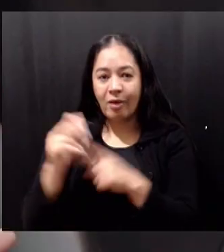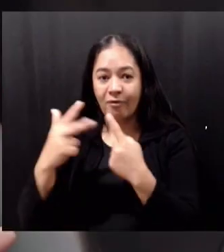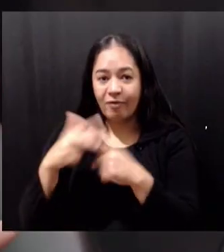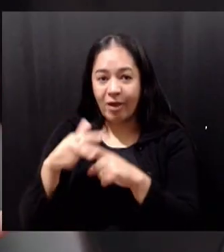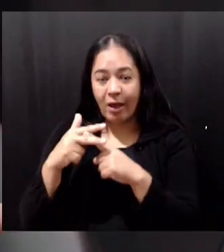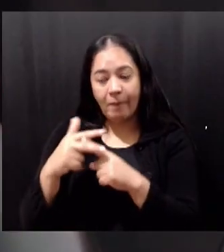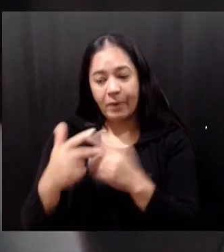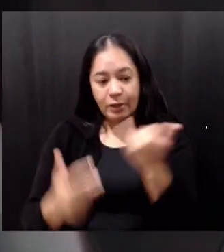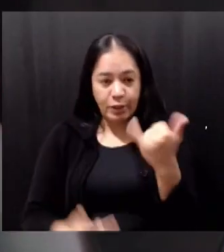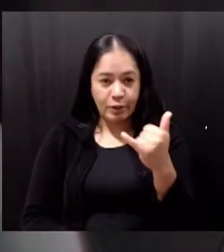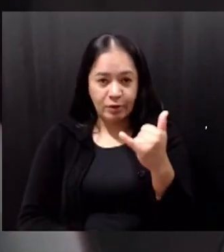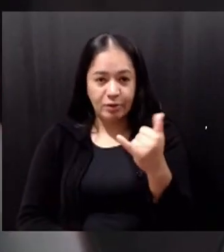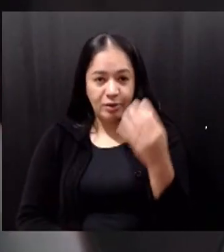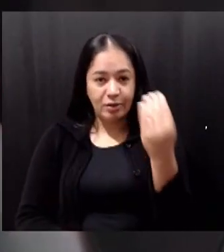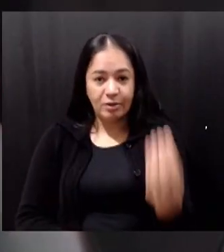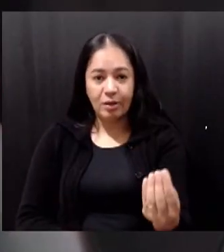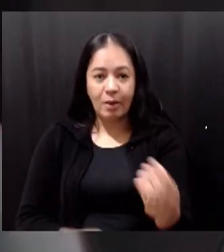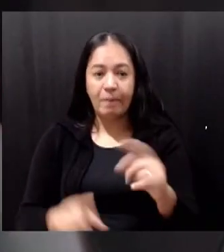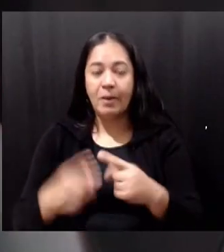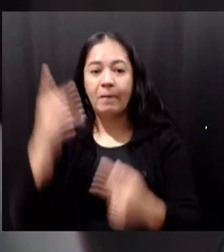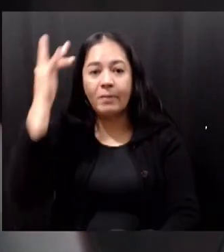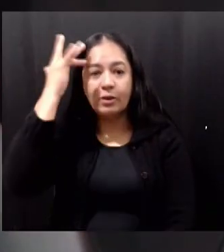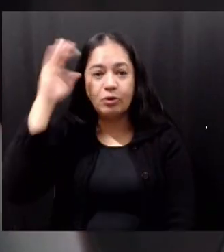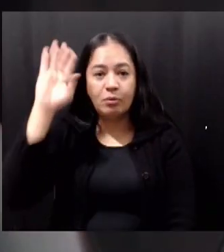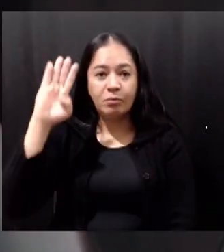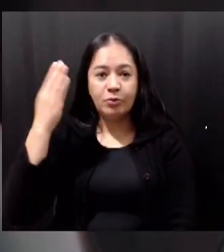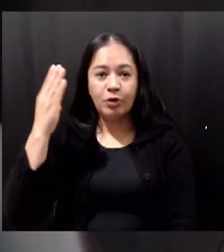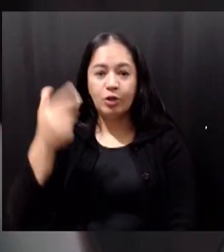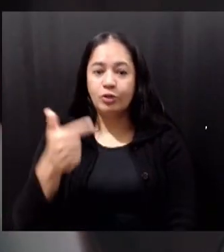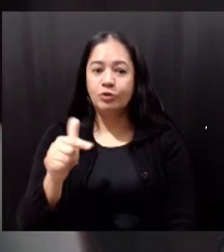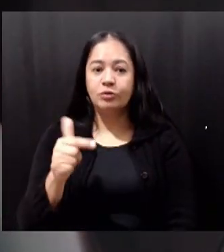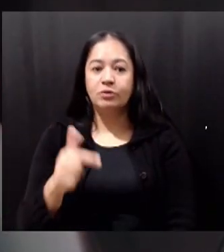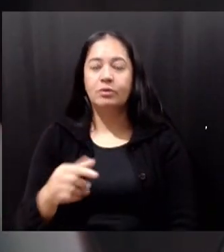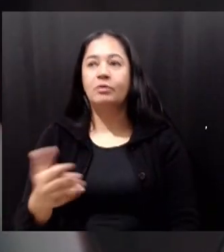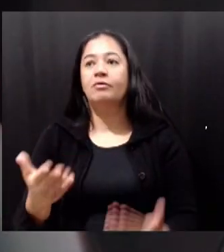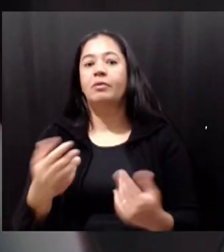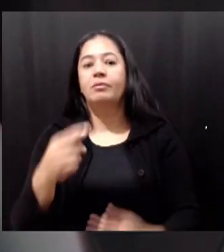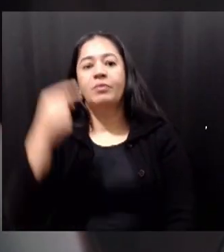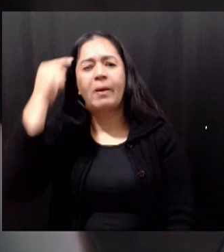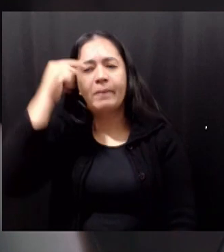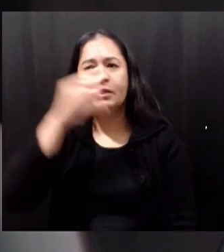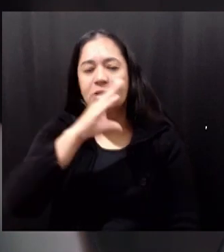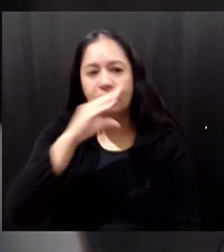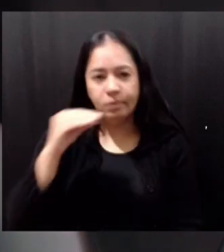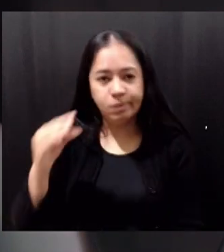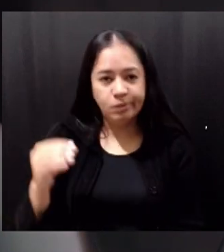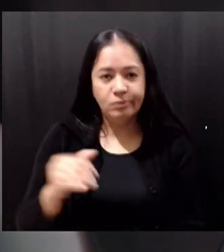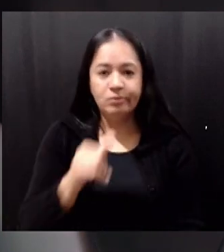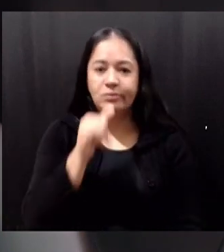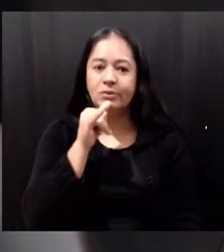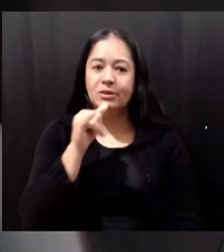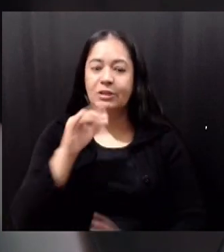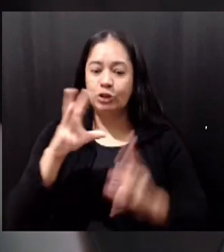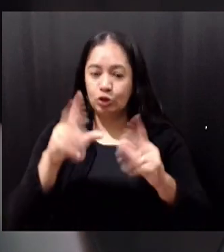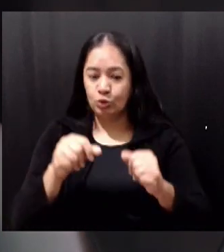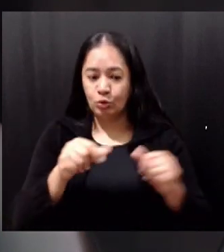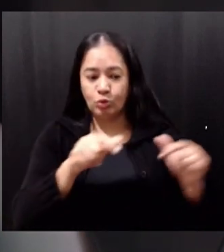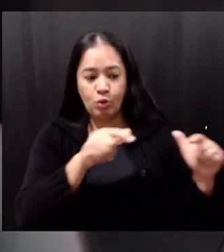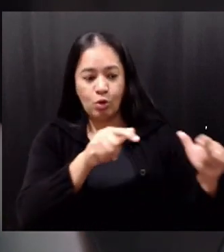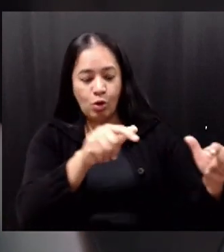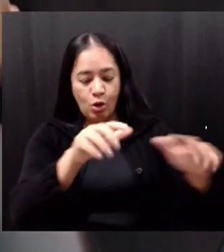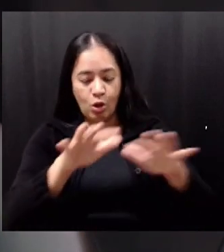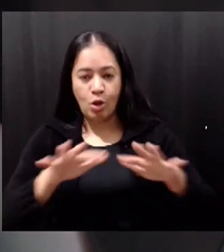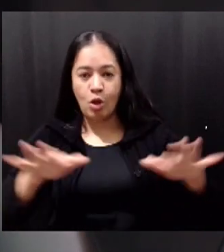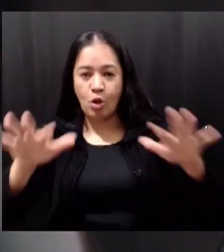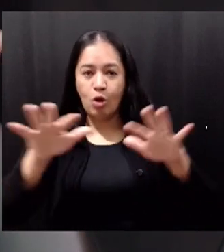maturidade biológica. Então, vamos pensar num adolescente, por exemplo, né? Toda a região ali que faria o